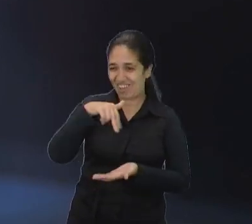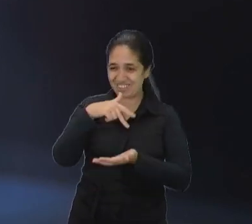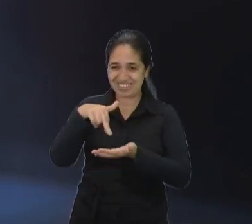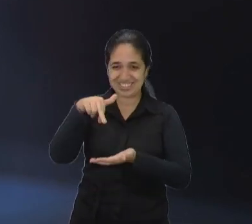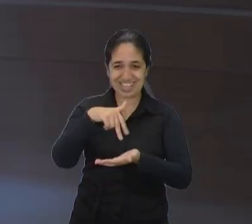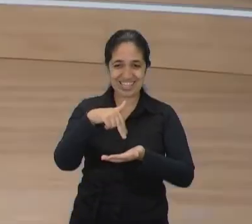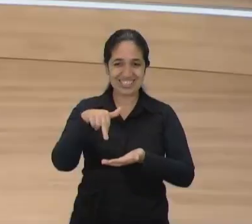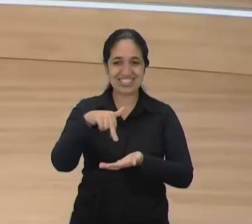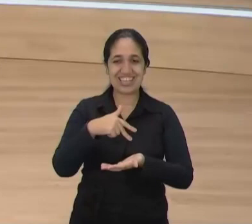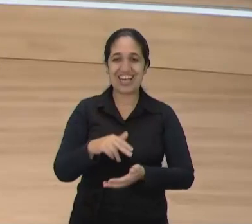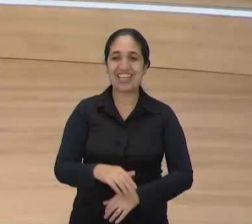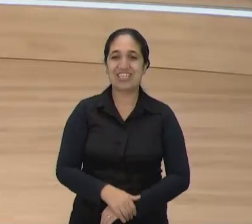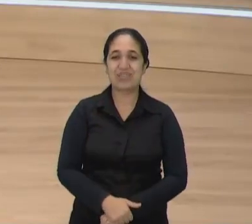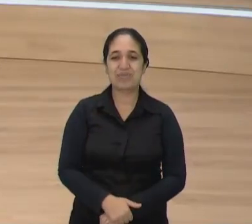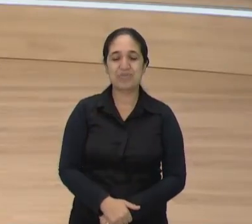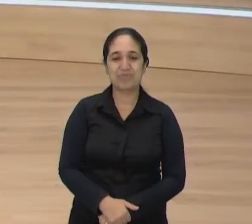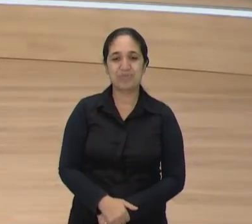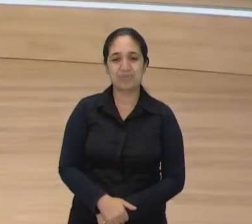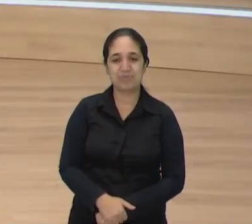bastante.